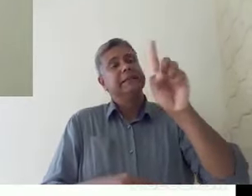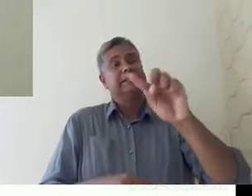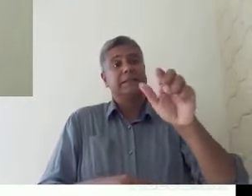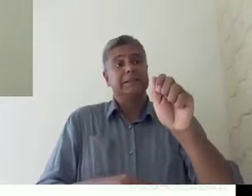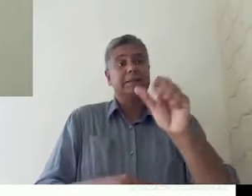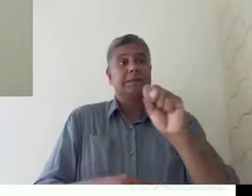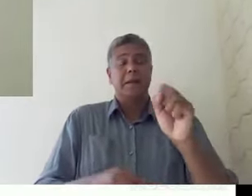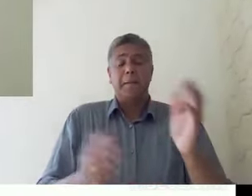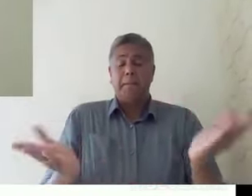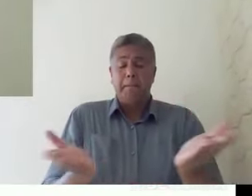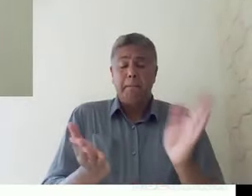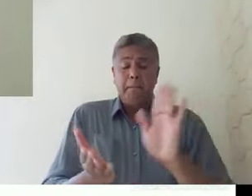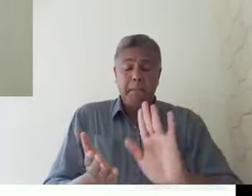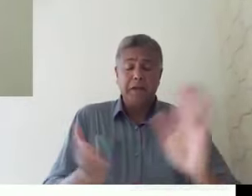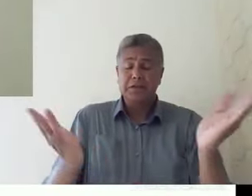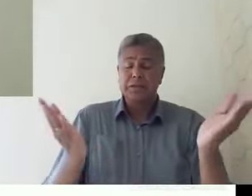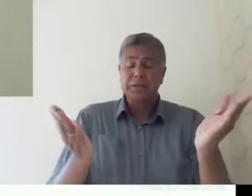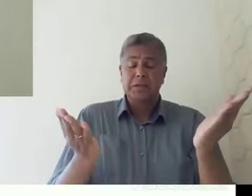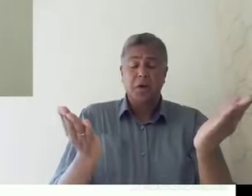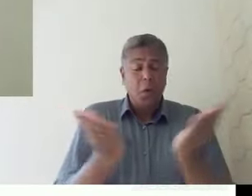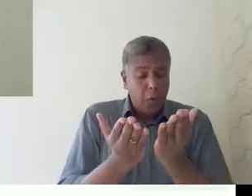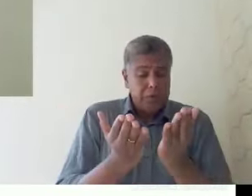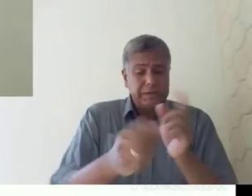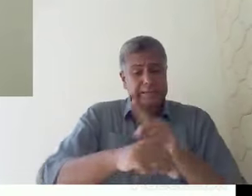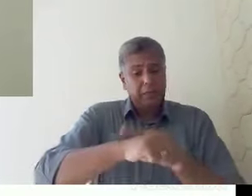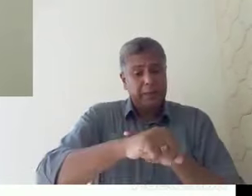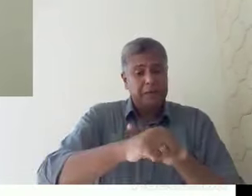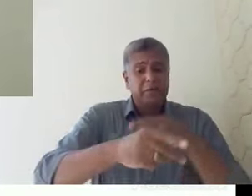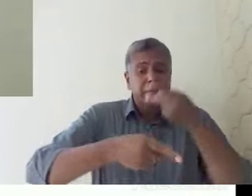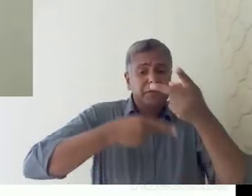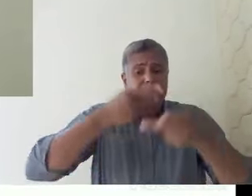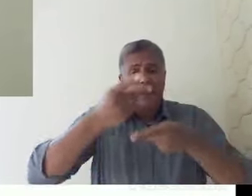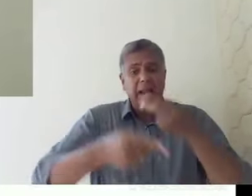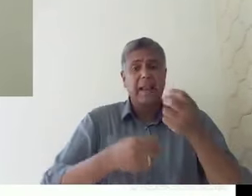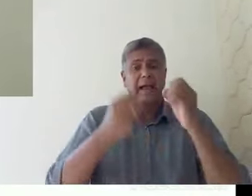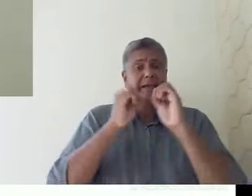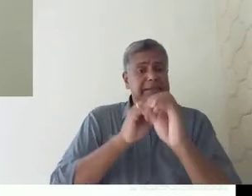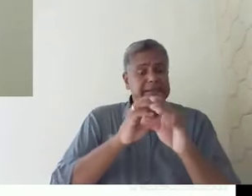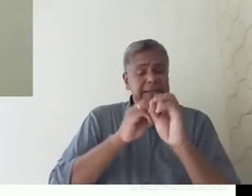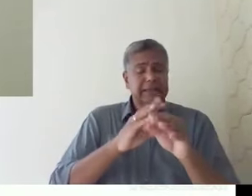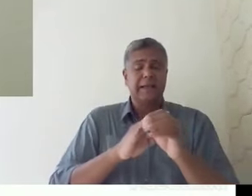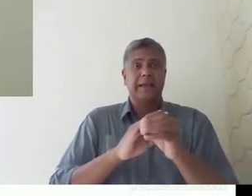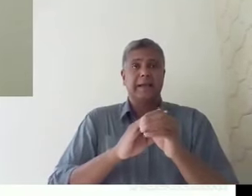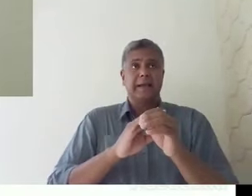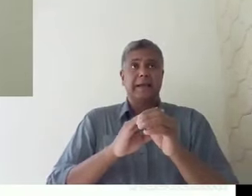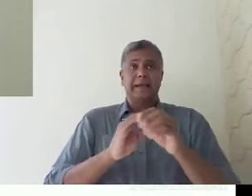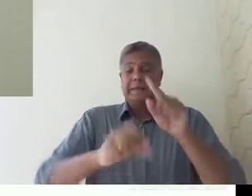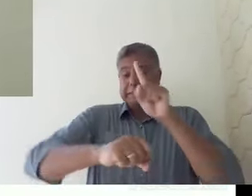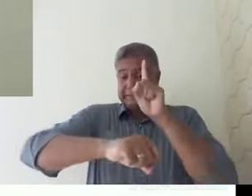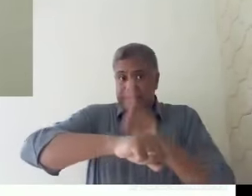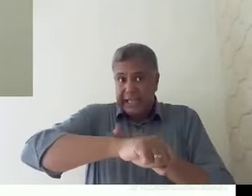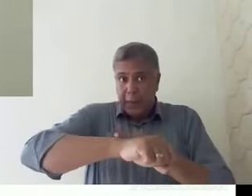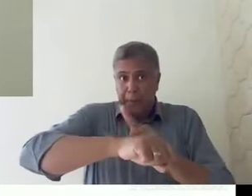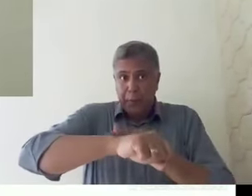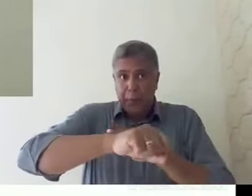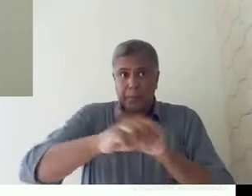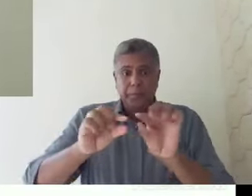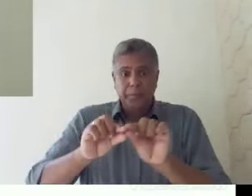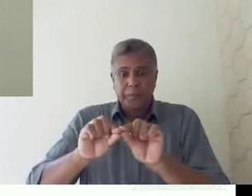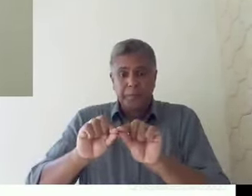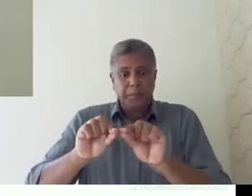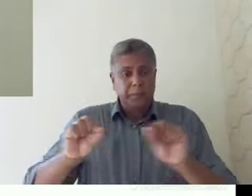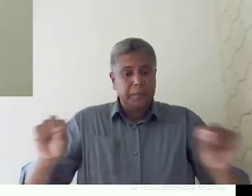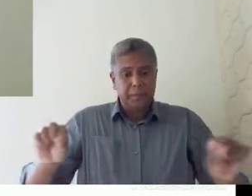de 3 dessas grandezas, sendo elas o tempo, o